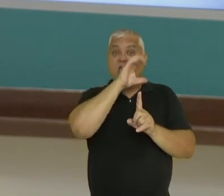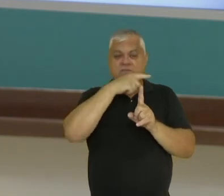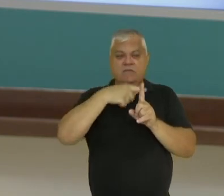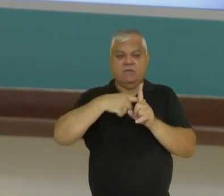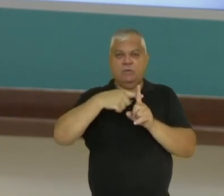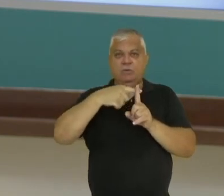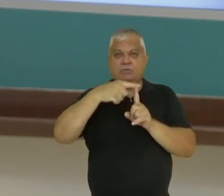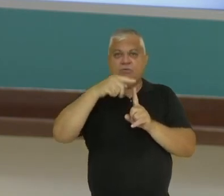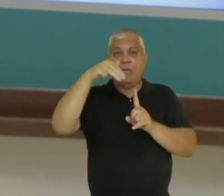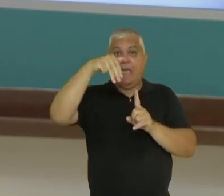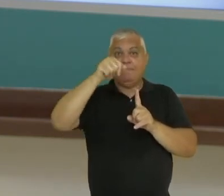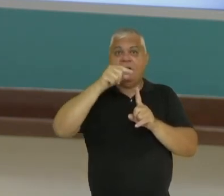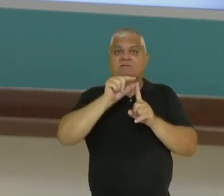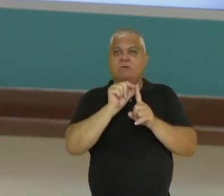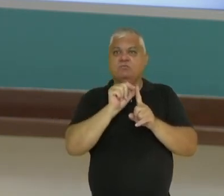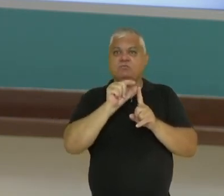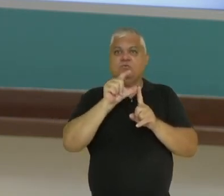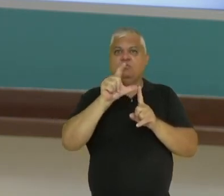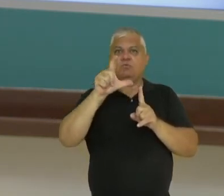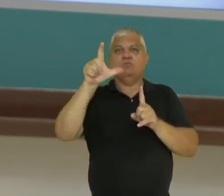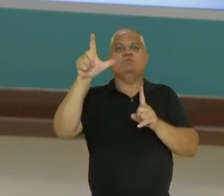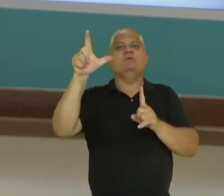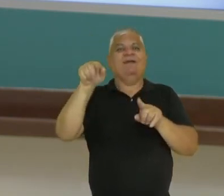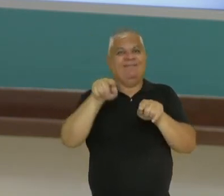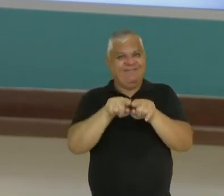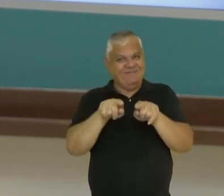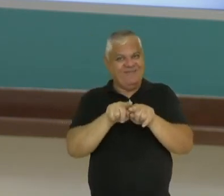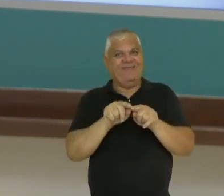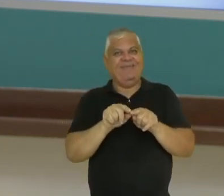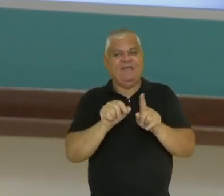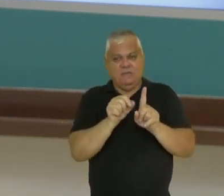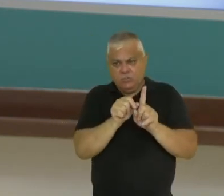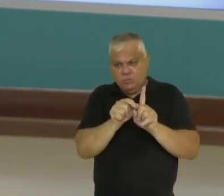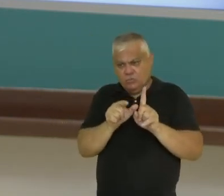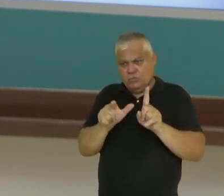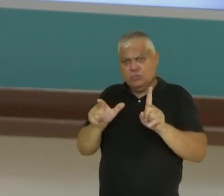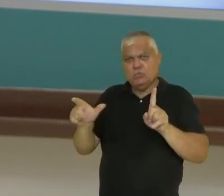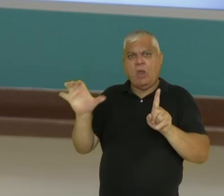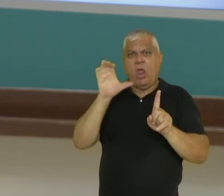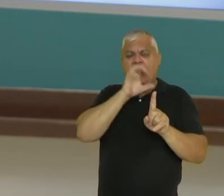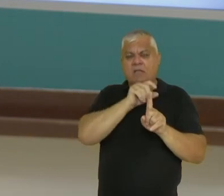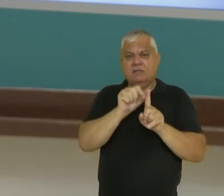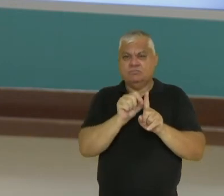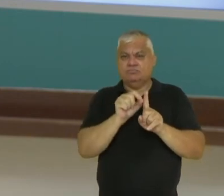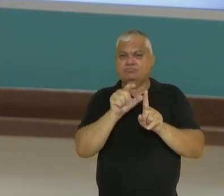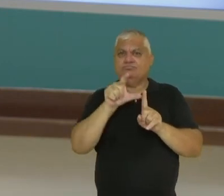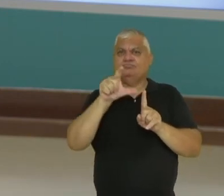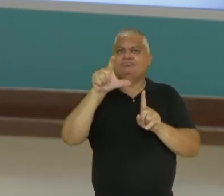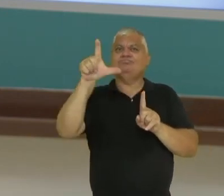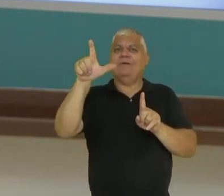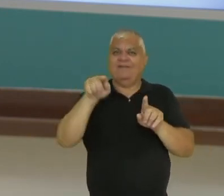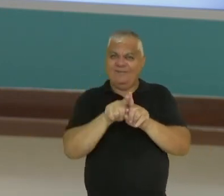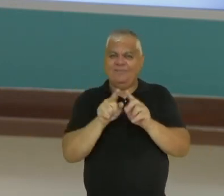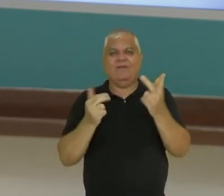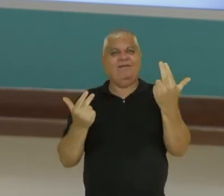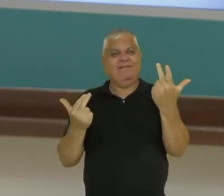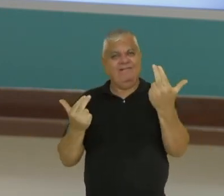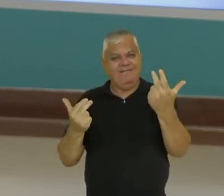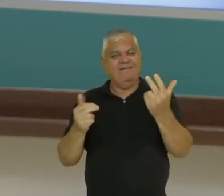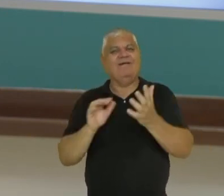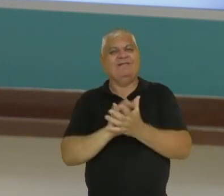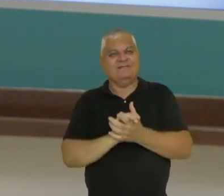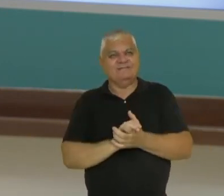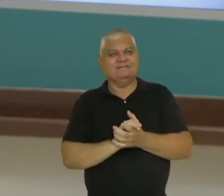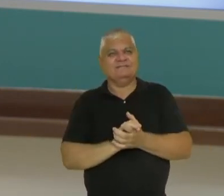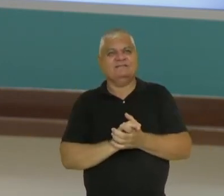massa está aumentando aqui, né? Veja que quando ele chega lá, né, em 50, a nossa massa aqui também está aumentando. Começou lá no